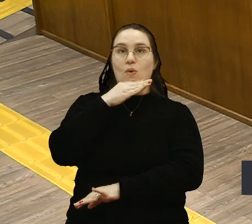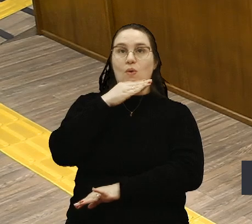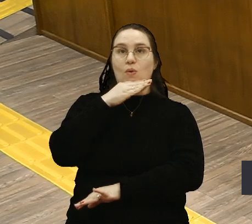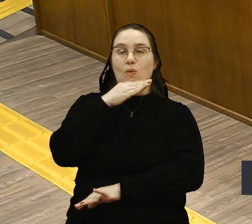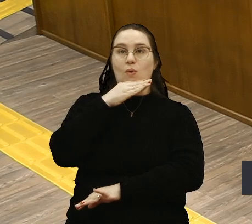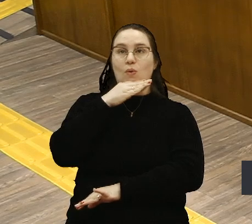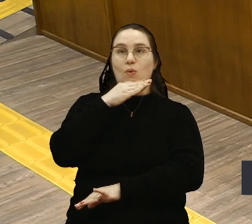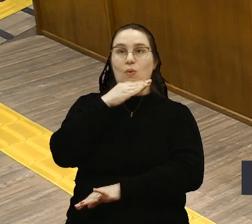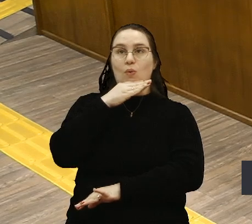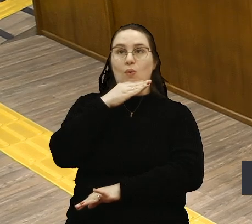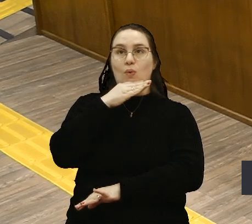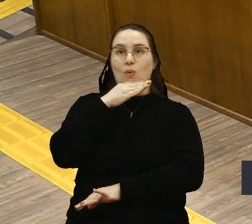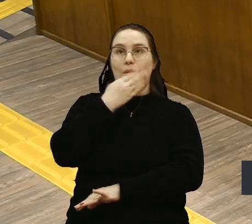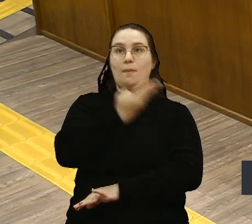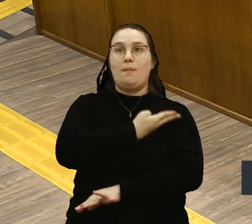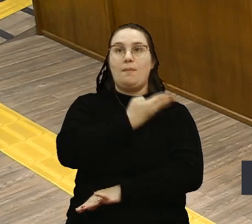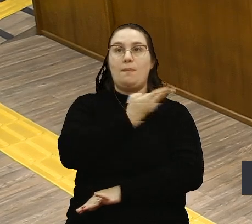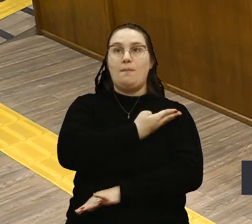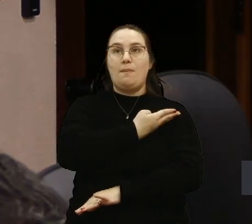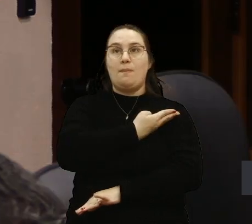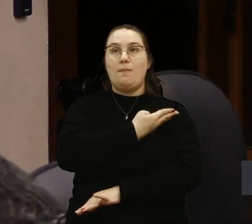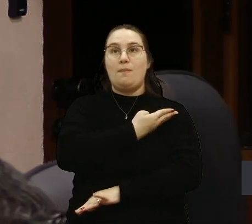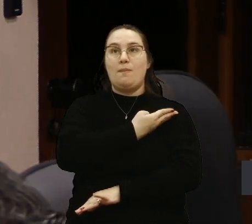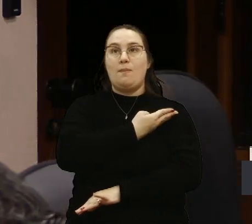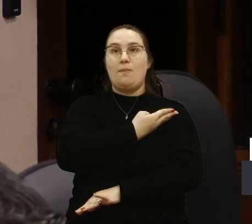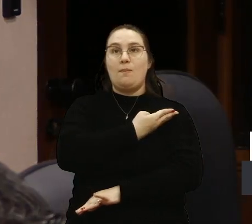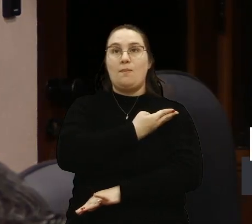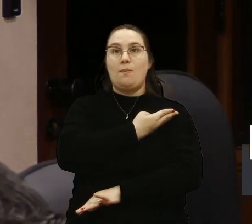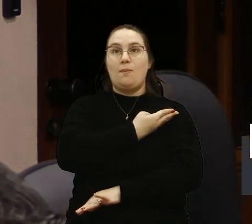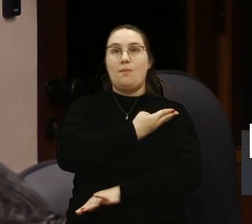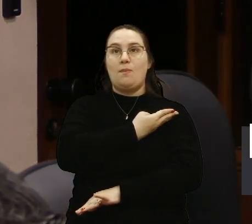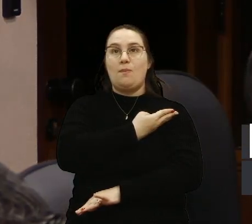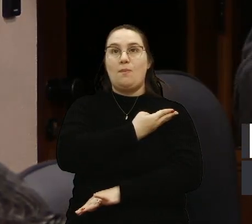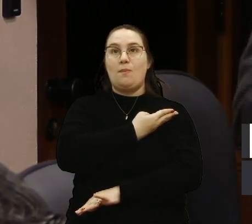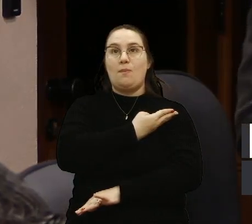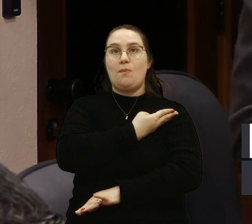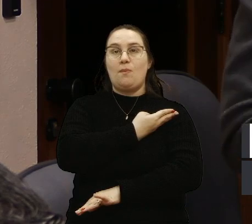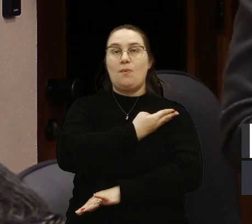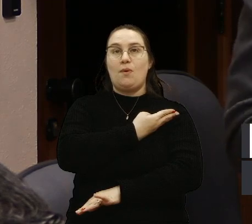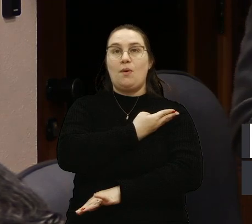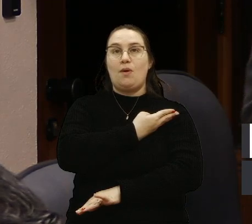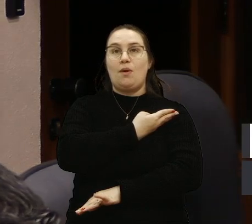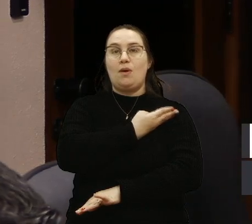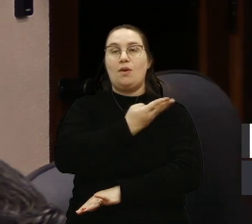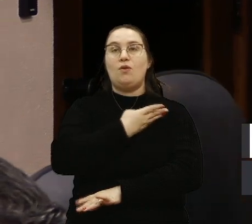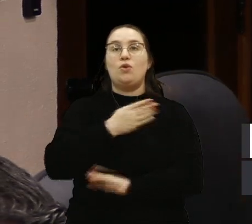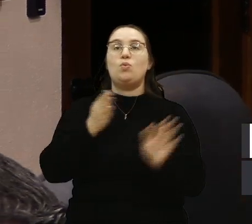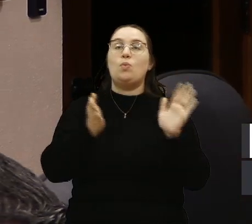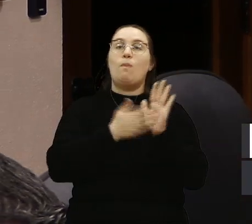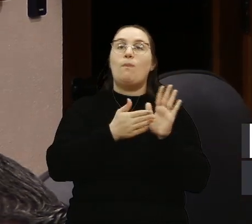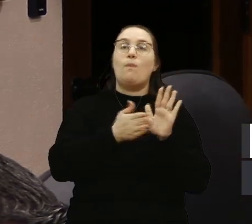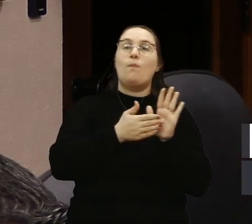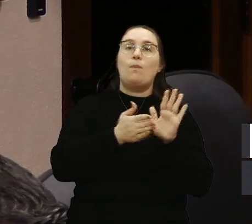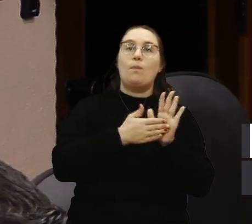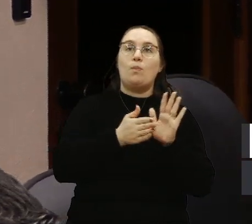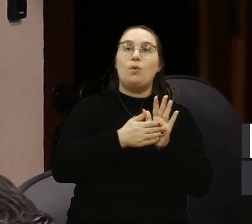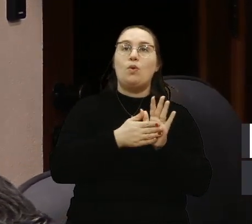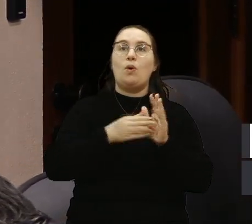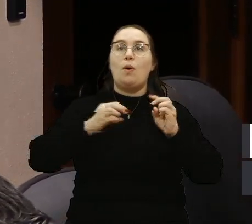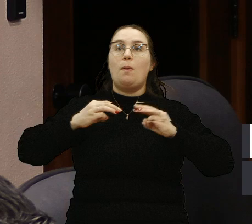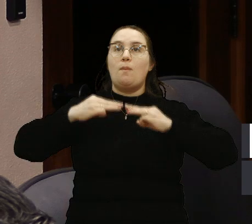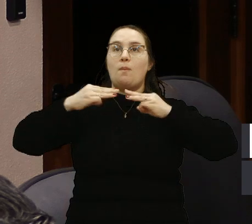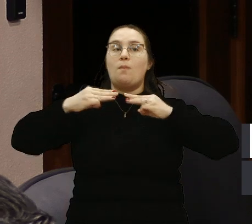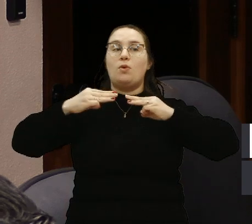excelentíssimo, do meu amigo, mas num campo antagônico que o meu, fez uma proposição de uma moção em